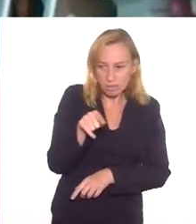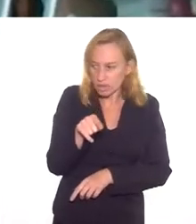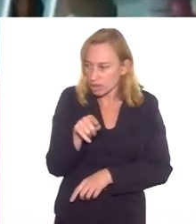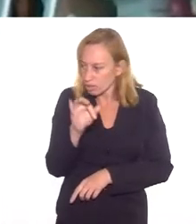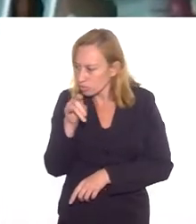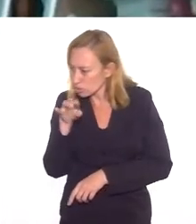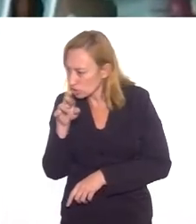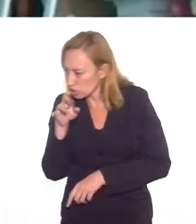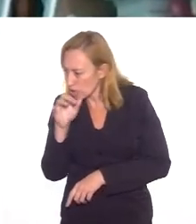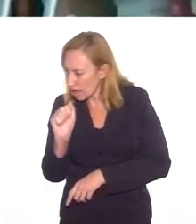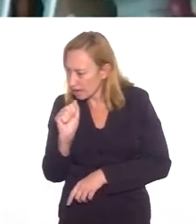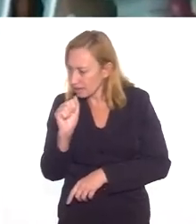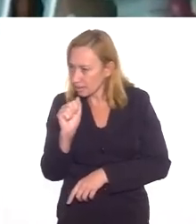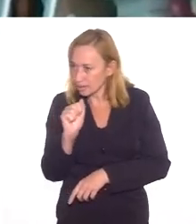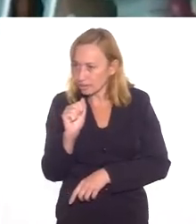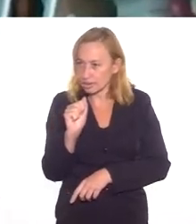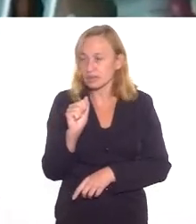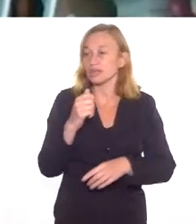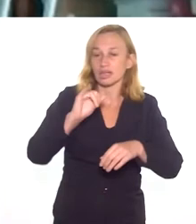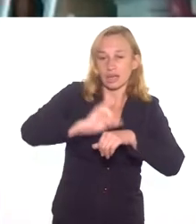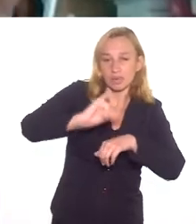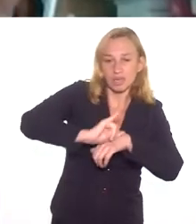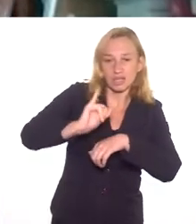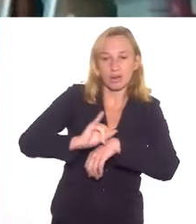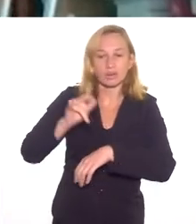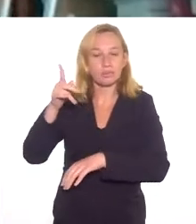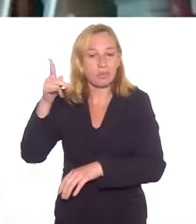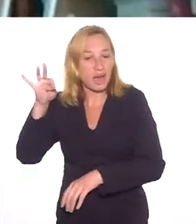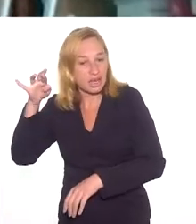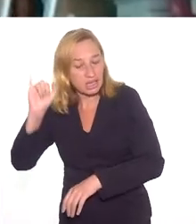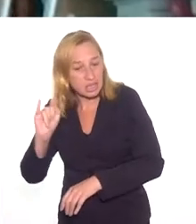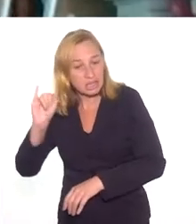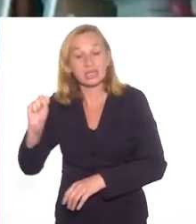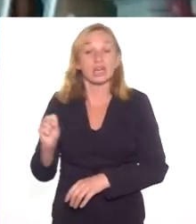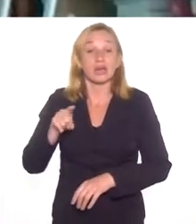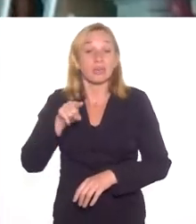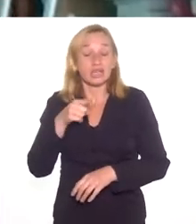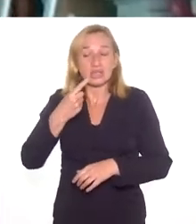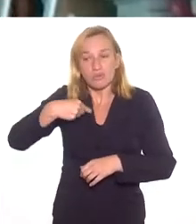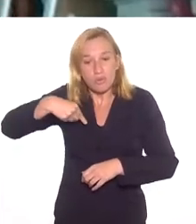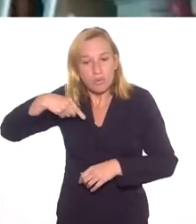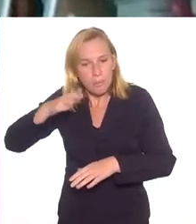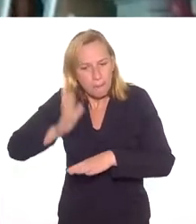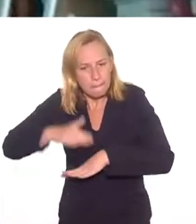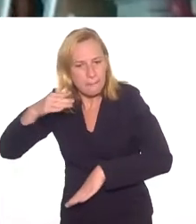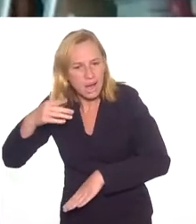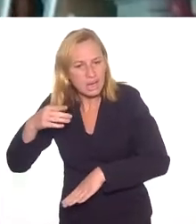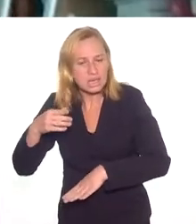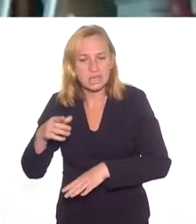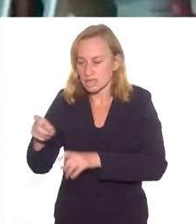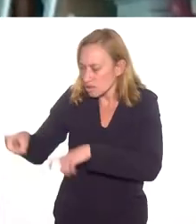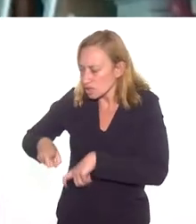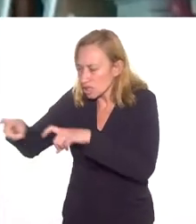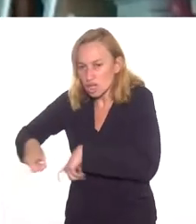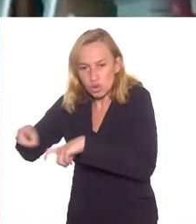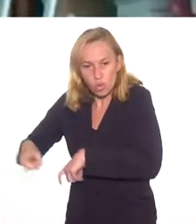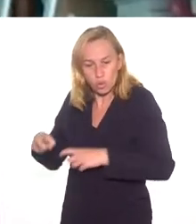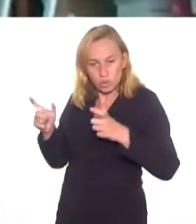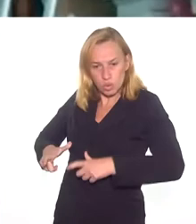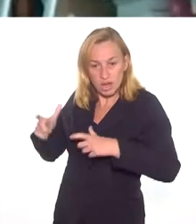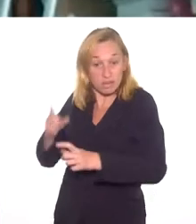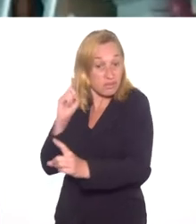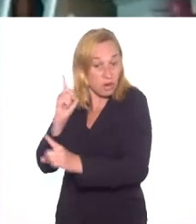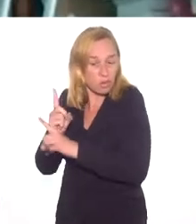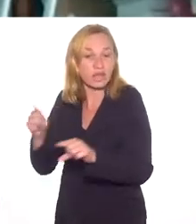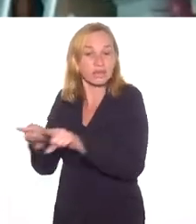da capital de Paris, de Bruxelas, Liège já é uma cidade industrial, mas se você for além de Liège, no interior,